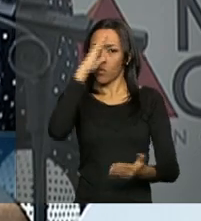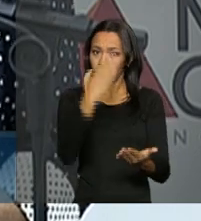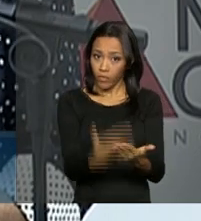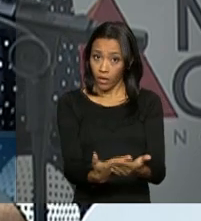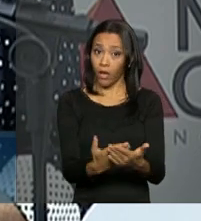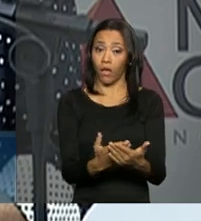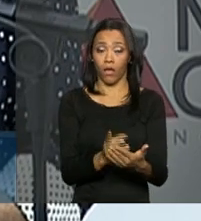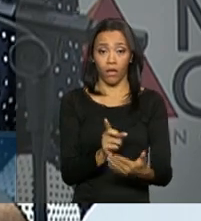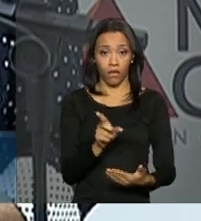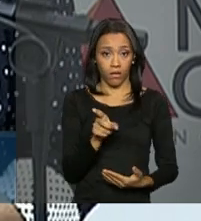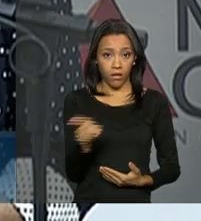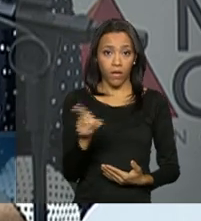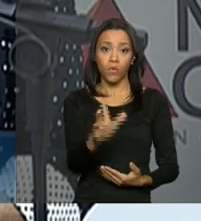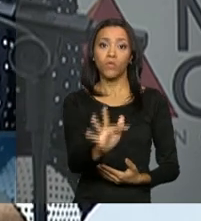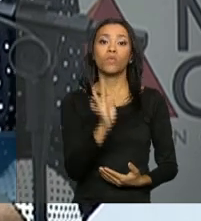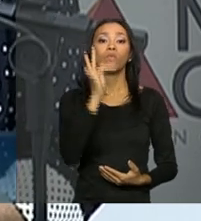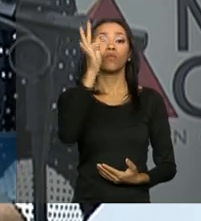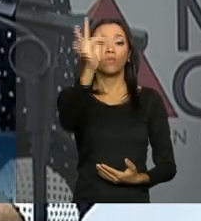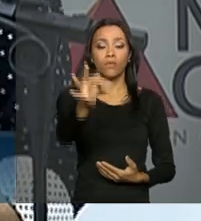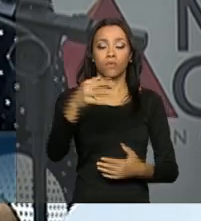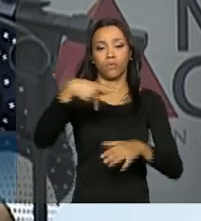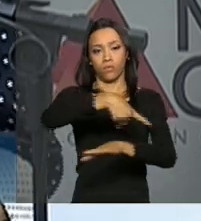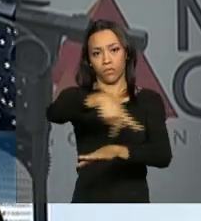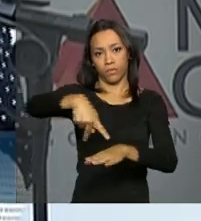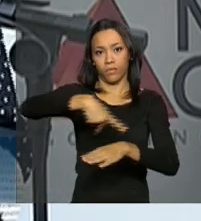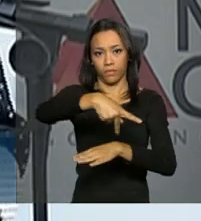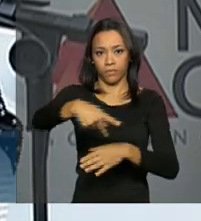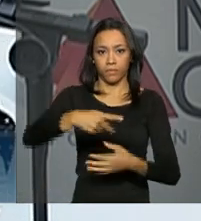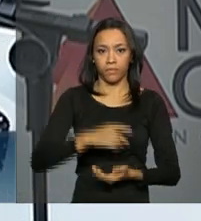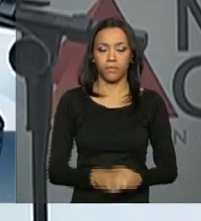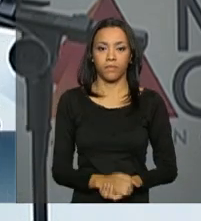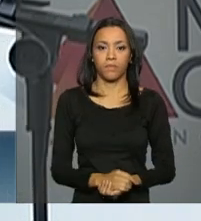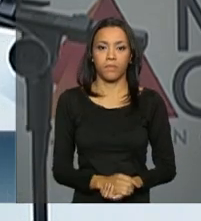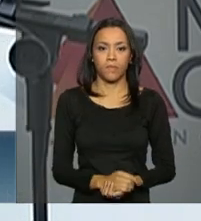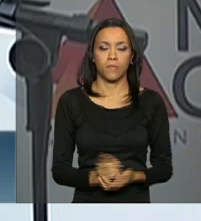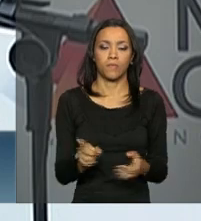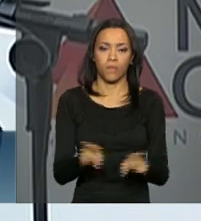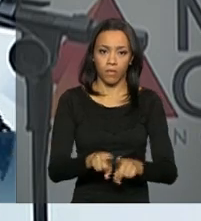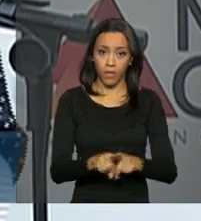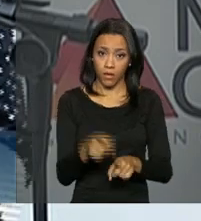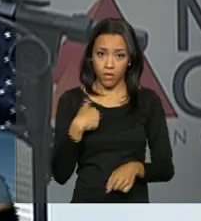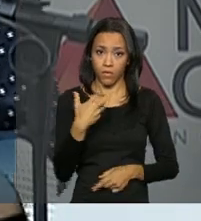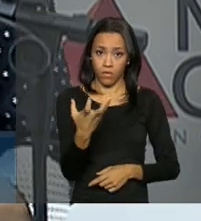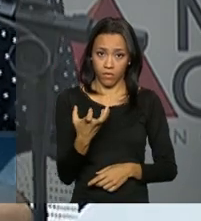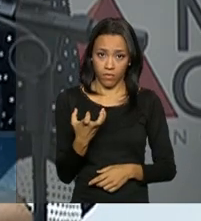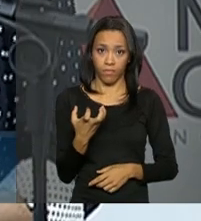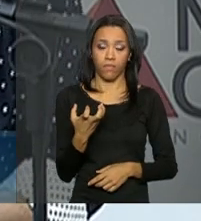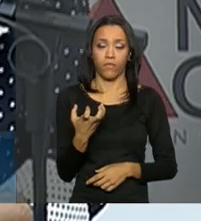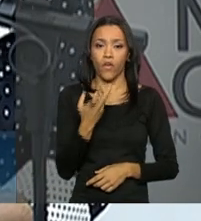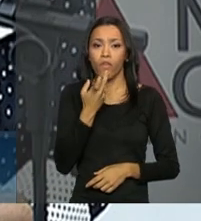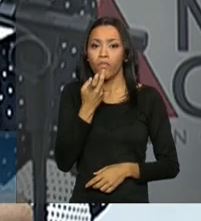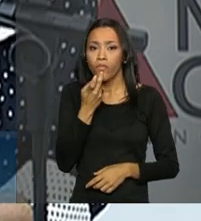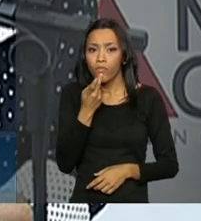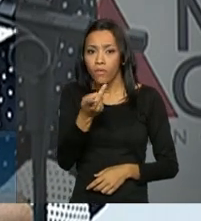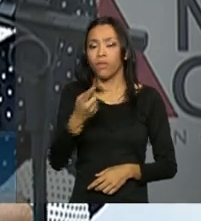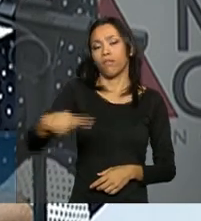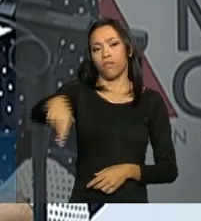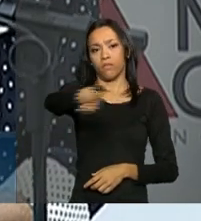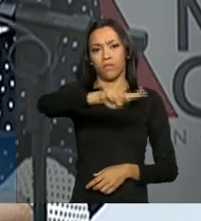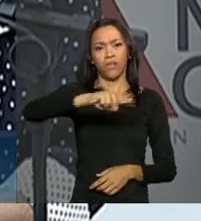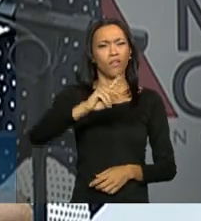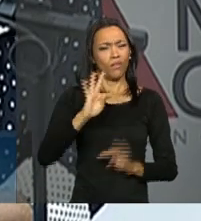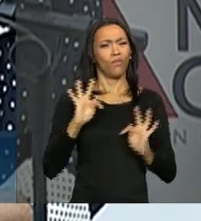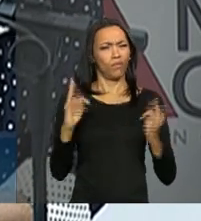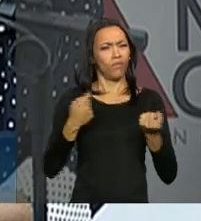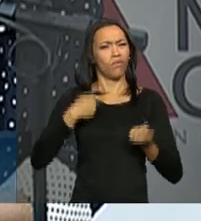que ela dá no futuro do nosso país. Além disso, eu queria também dizer para vocês, todos